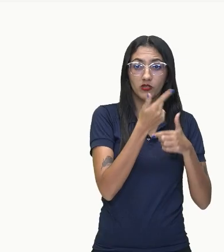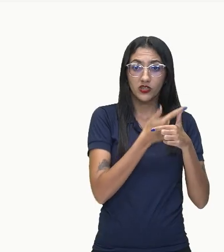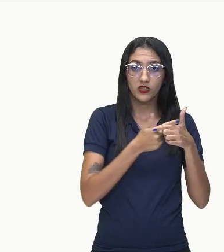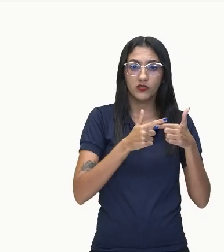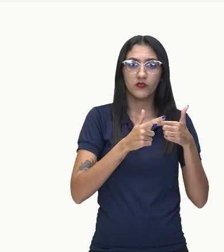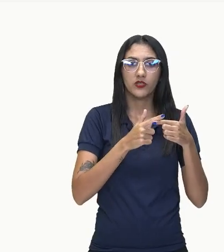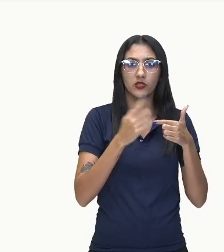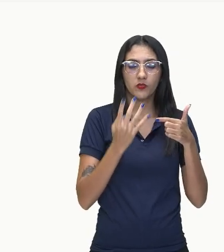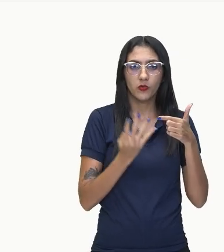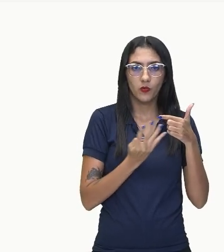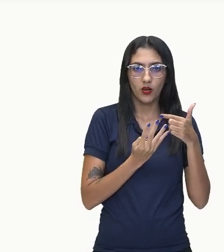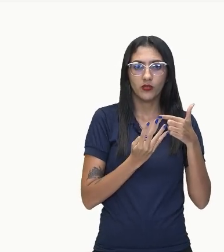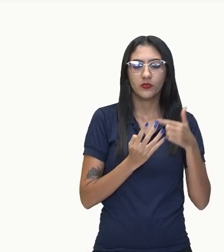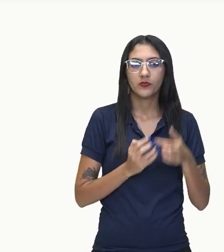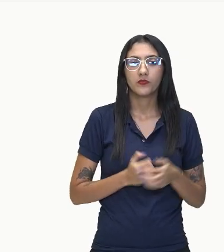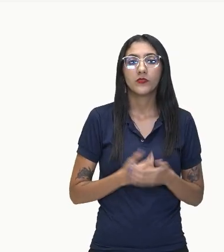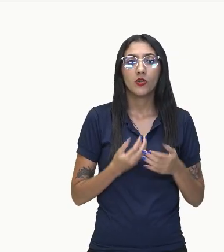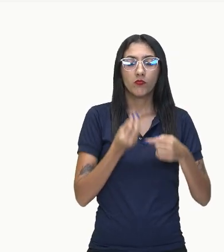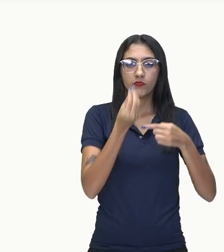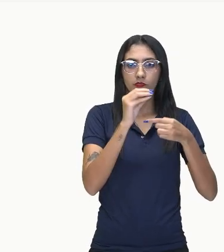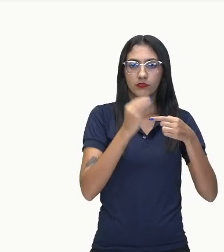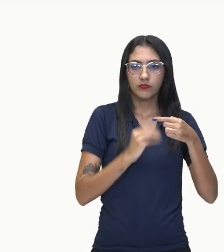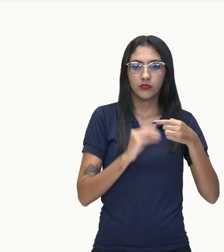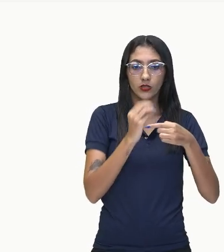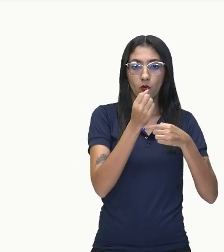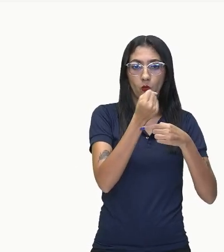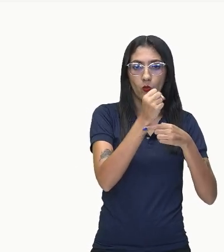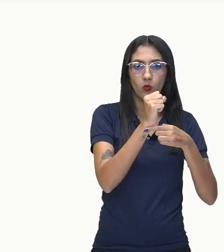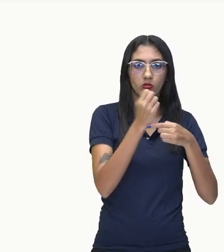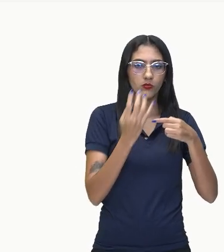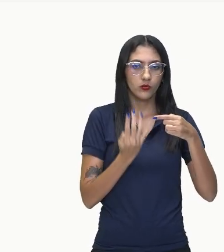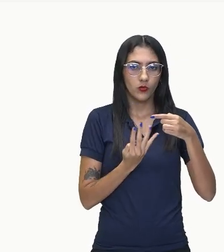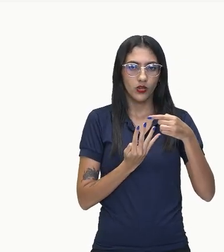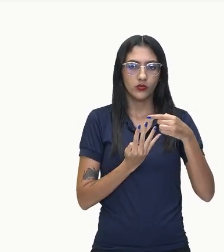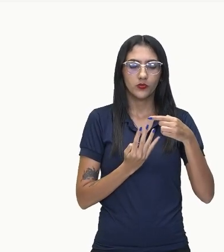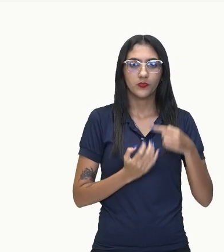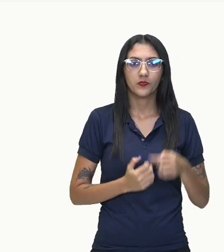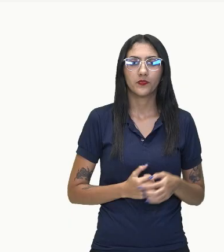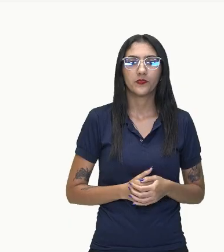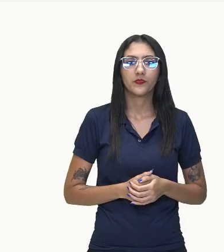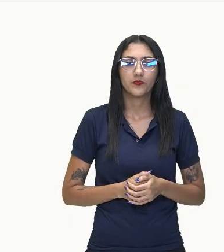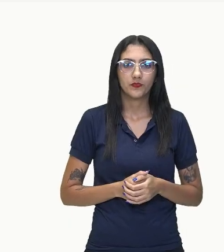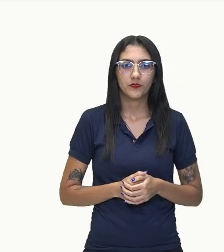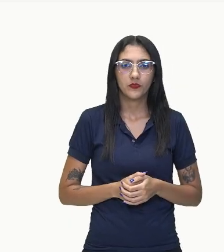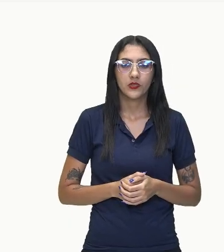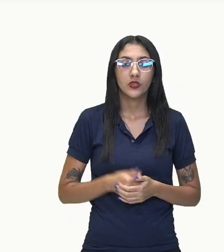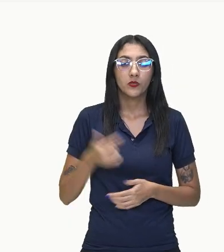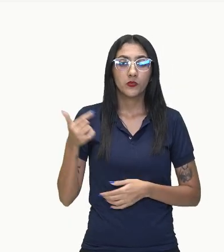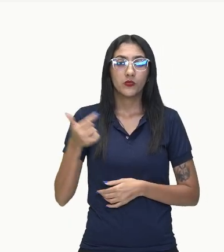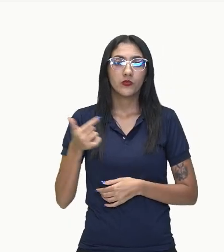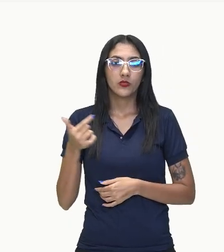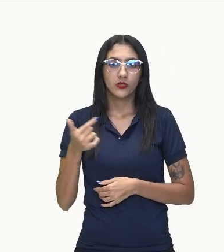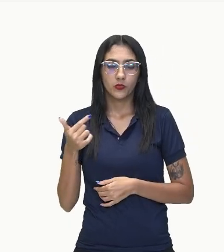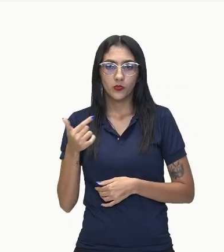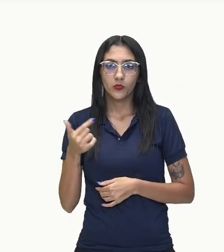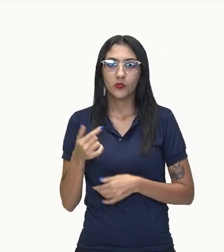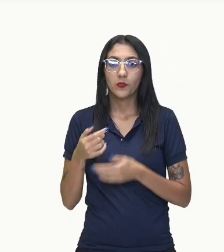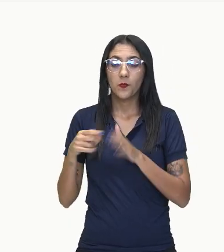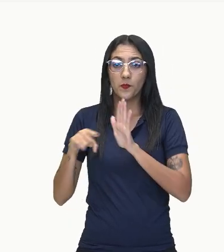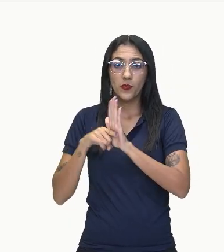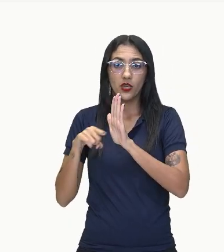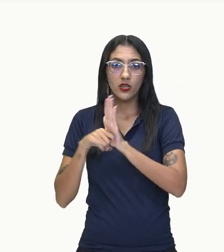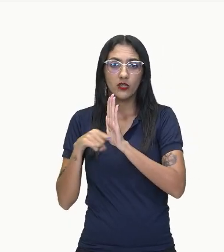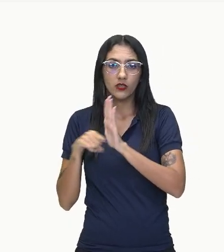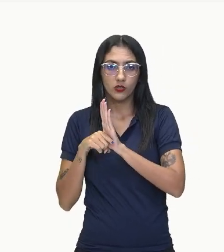4 mais 4, 8, 8 dividido por 4, 2. E o segundo zero vai ser 4 menos